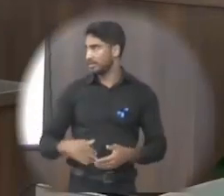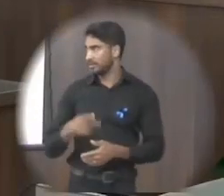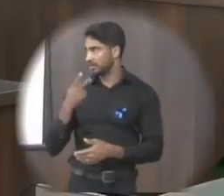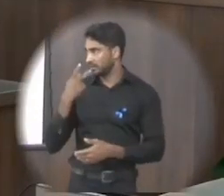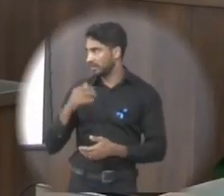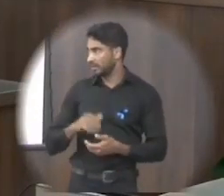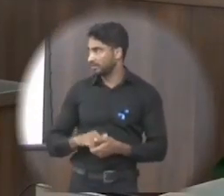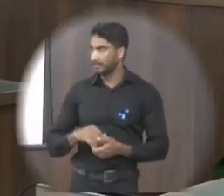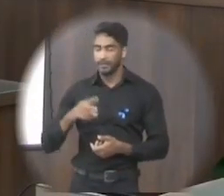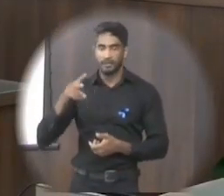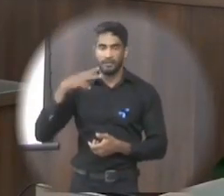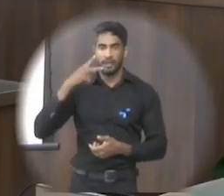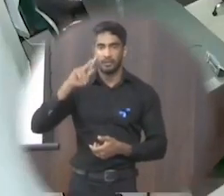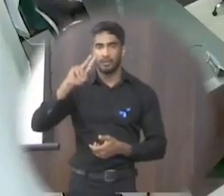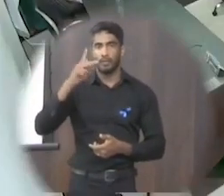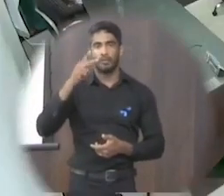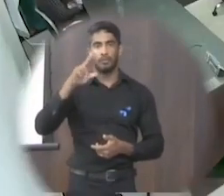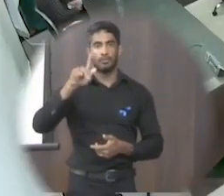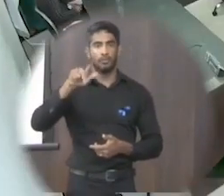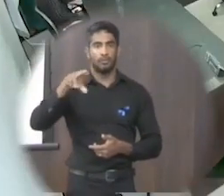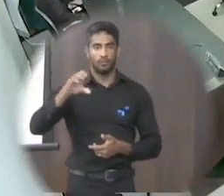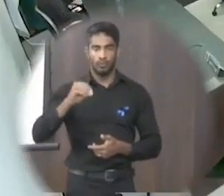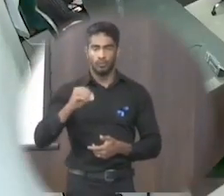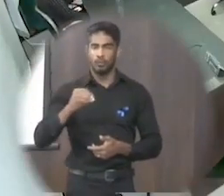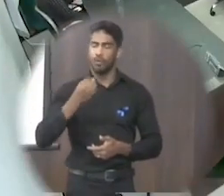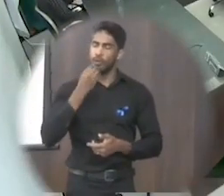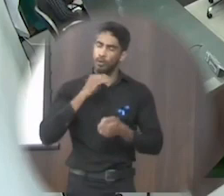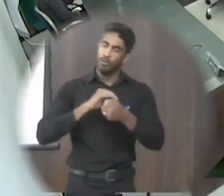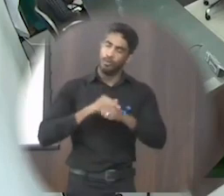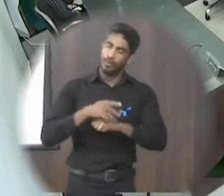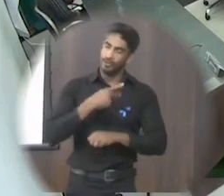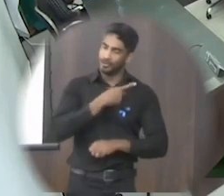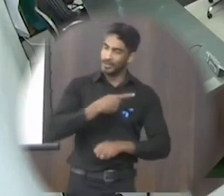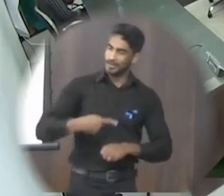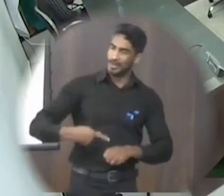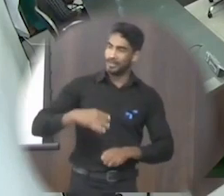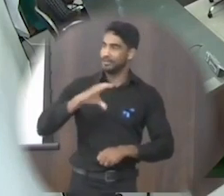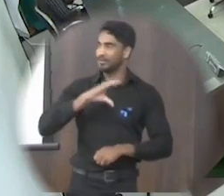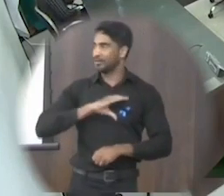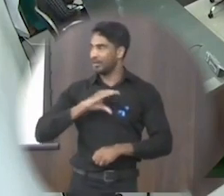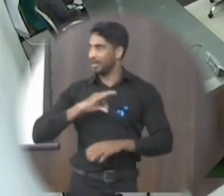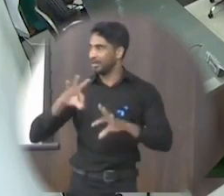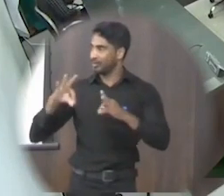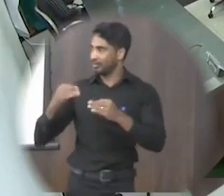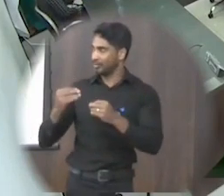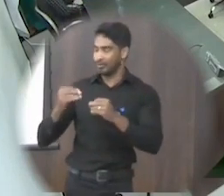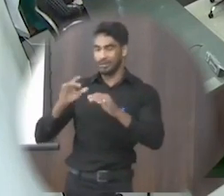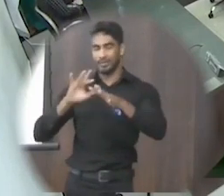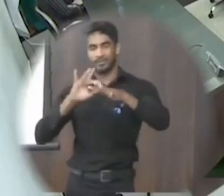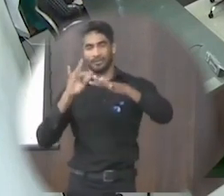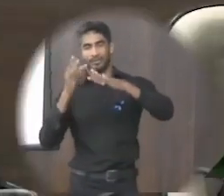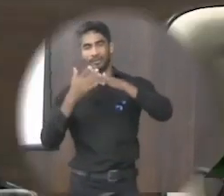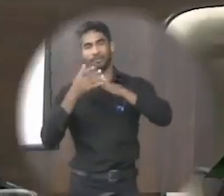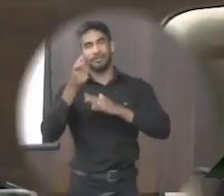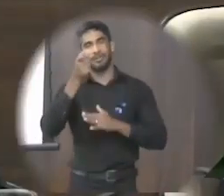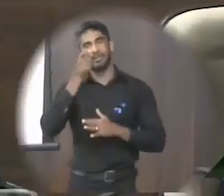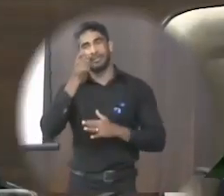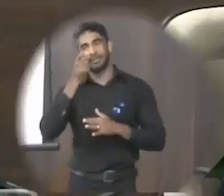presidente. Vereador Hugo. Boa noite, presidente, caros colegas, público presente, todos que nos acompanham pelas redes sociais e